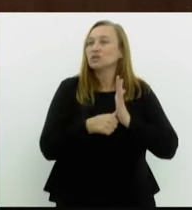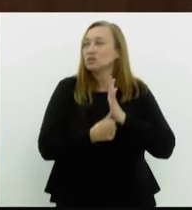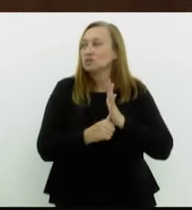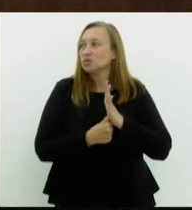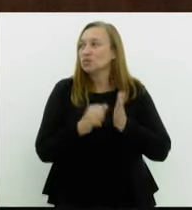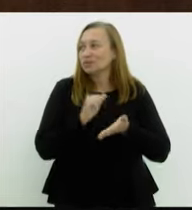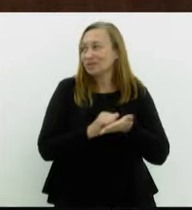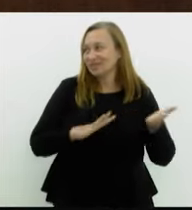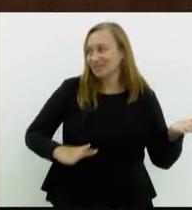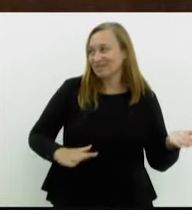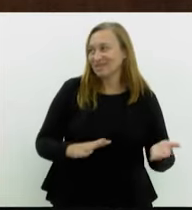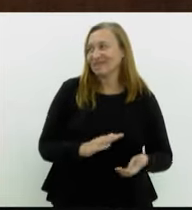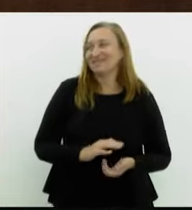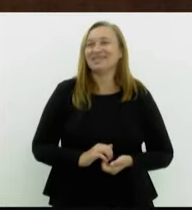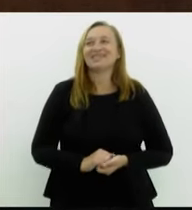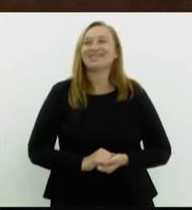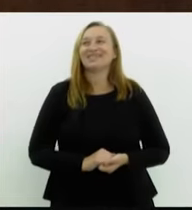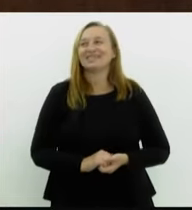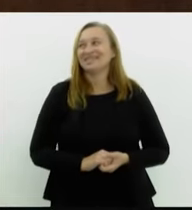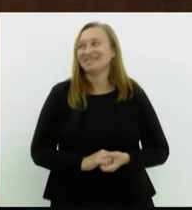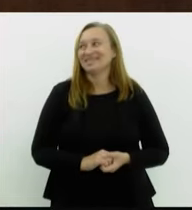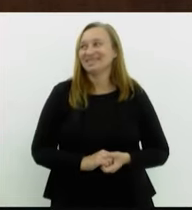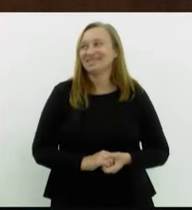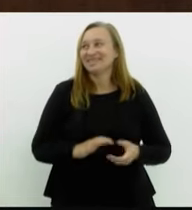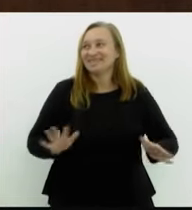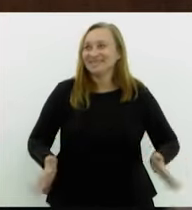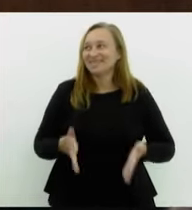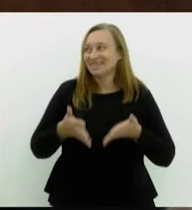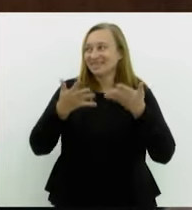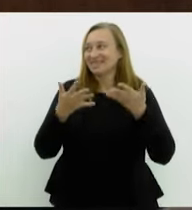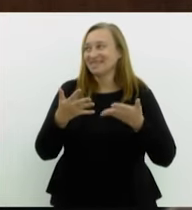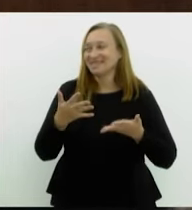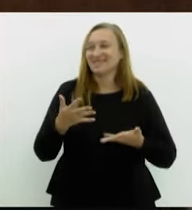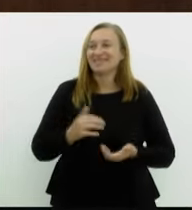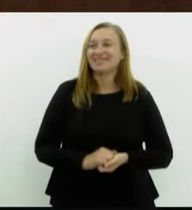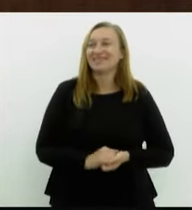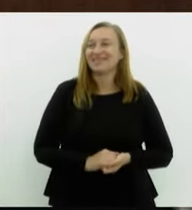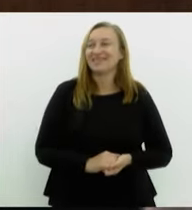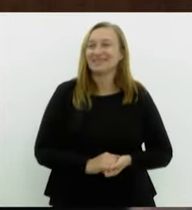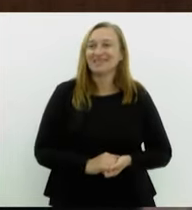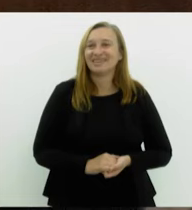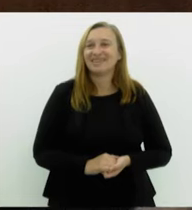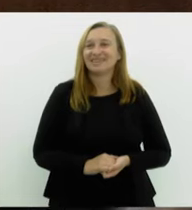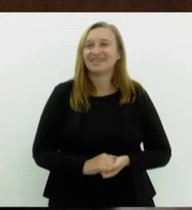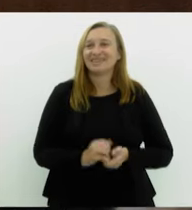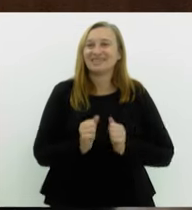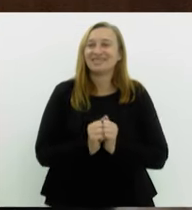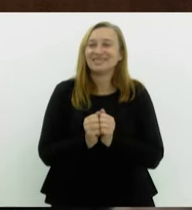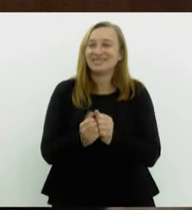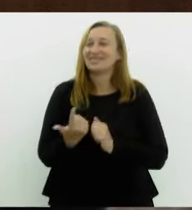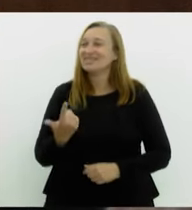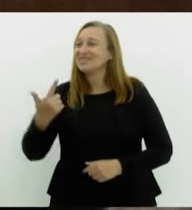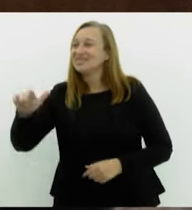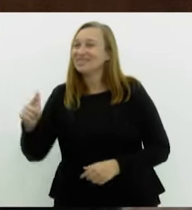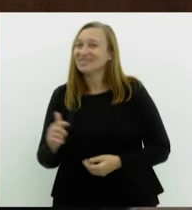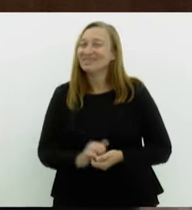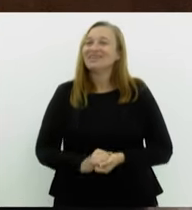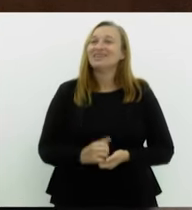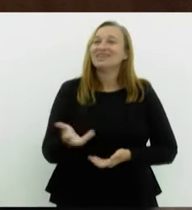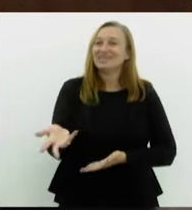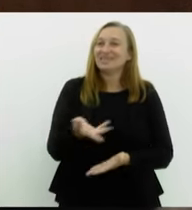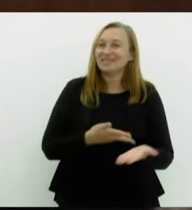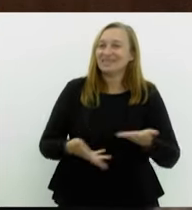atividades extracurriculares, incentivar os alunos a se juntarem com outros, se